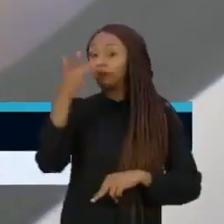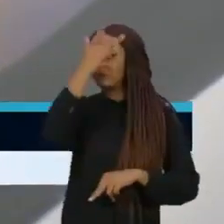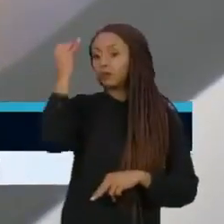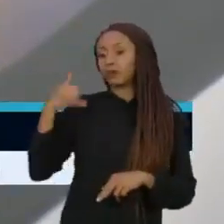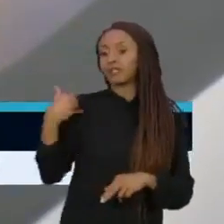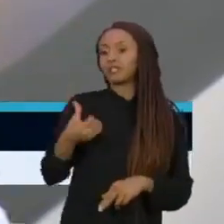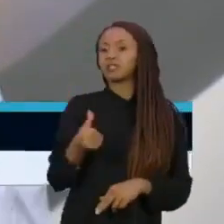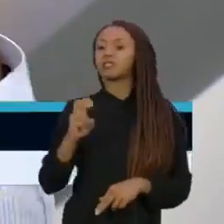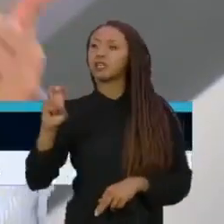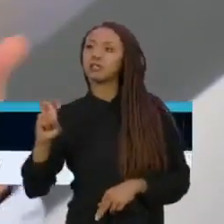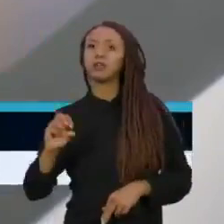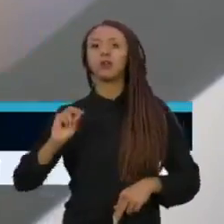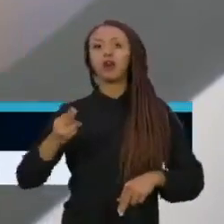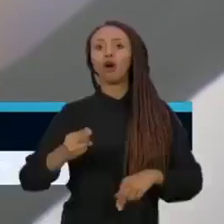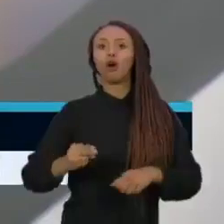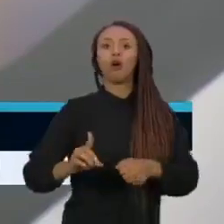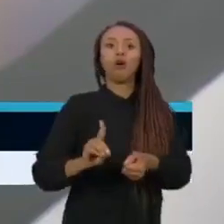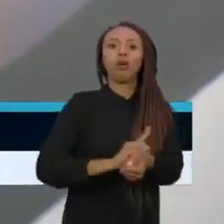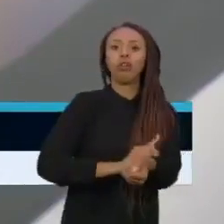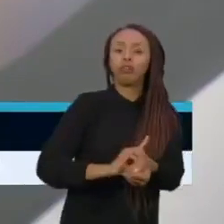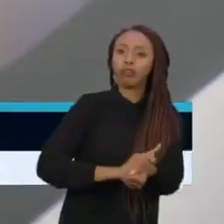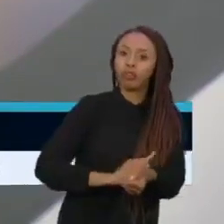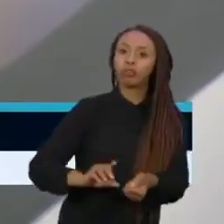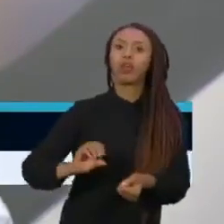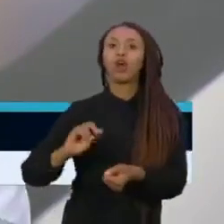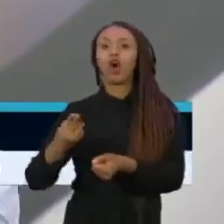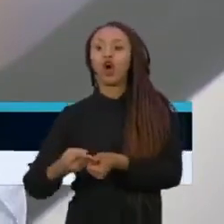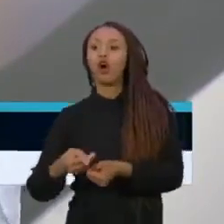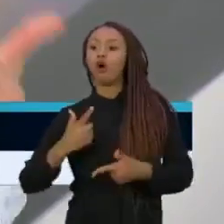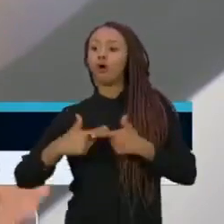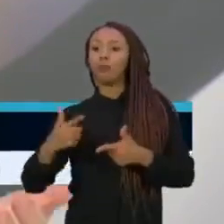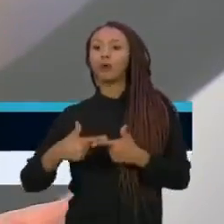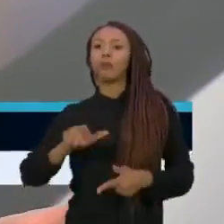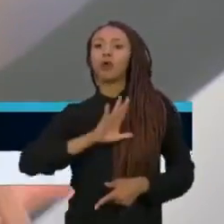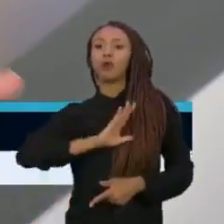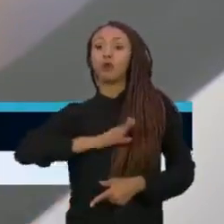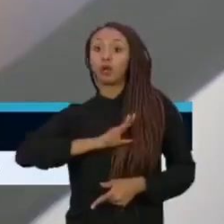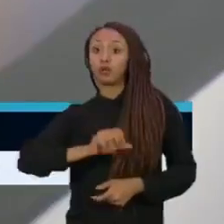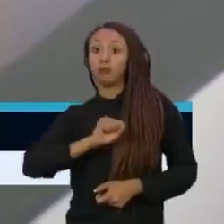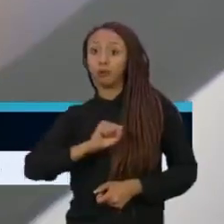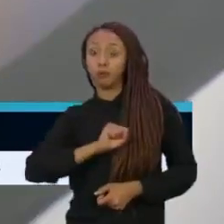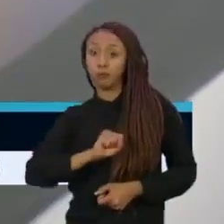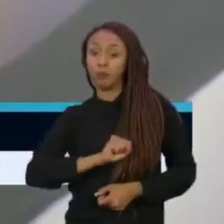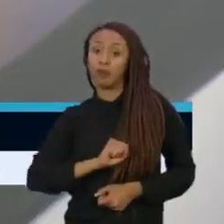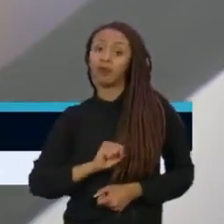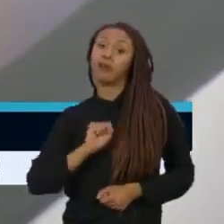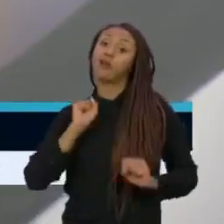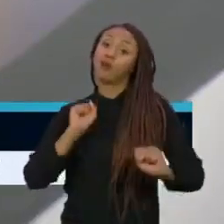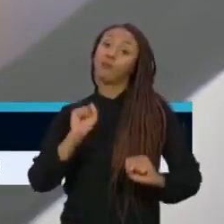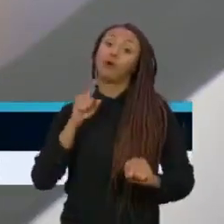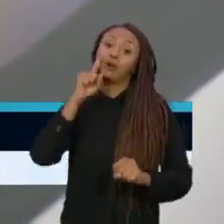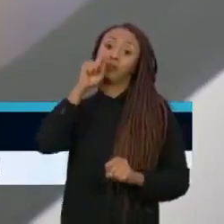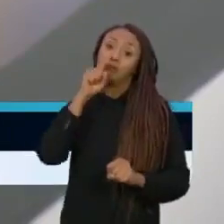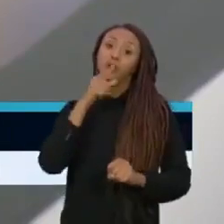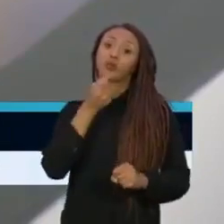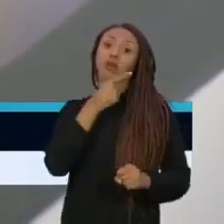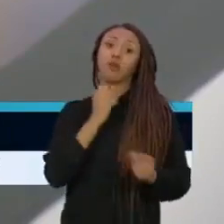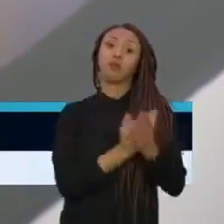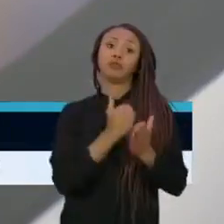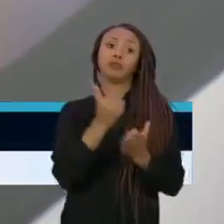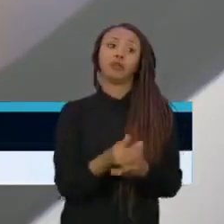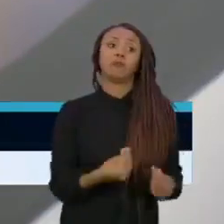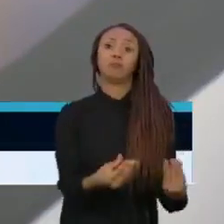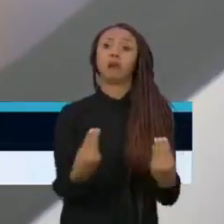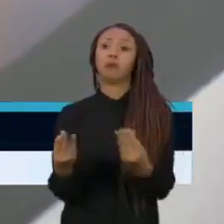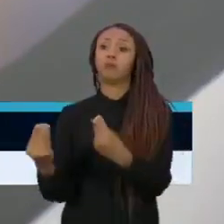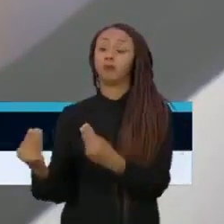anos, ou com diabetes, ou com cardiopatia, a gente vai usar muito mais remédio do que precisa. E aí, nós